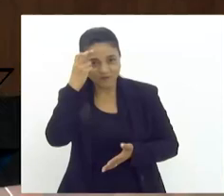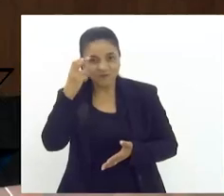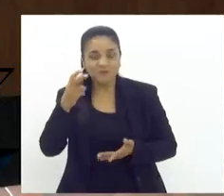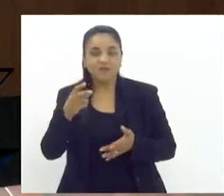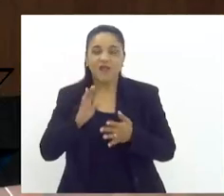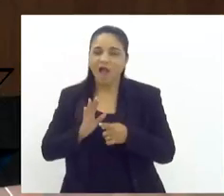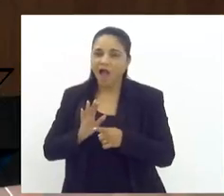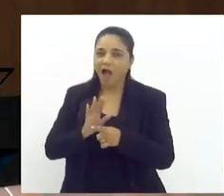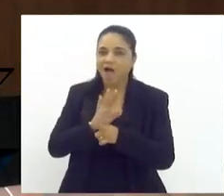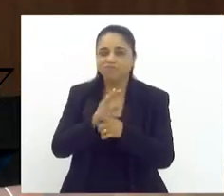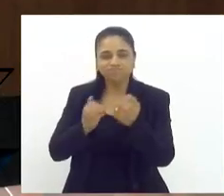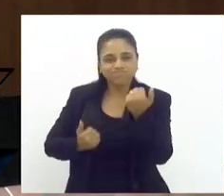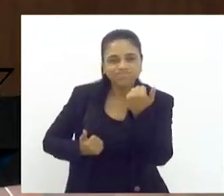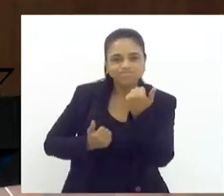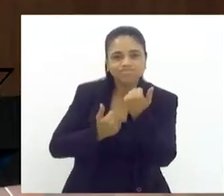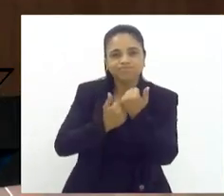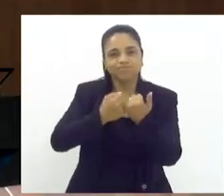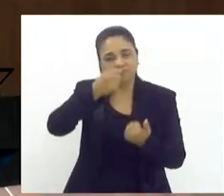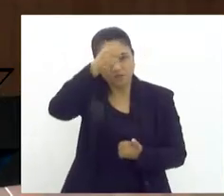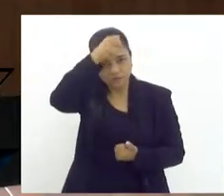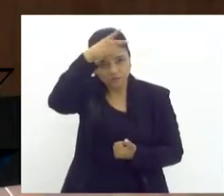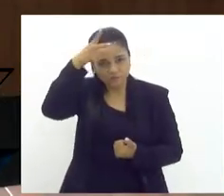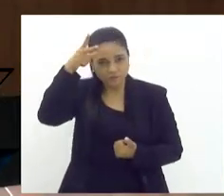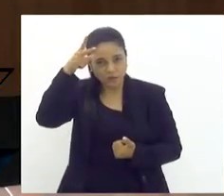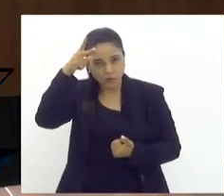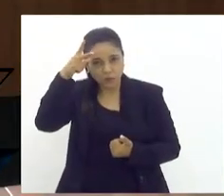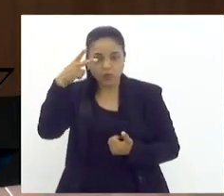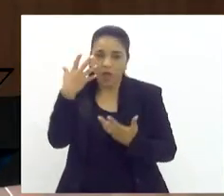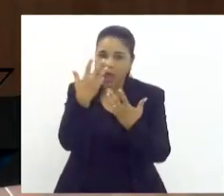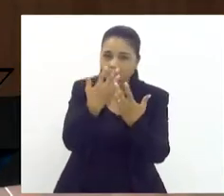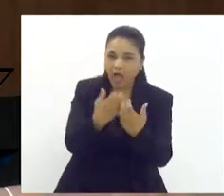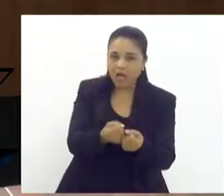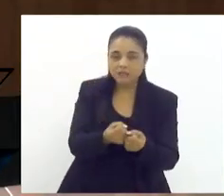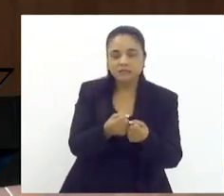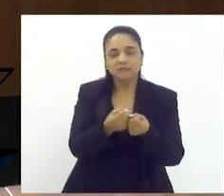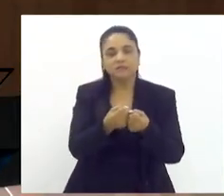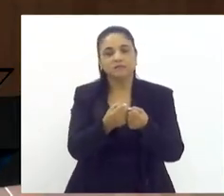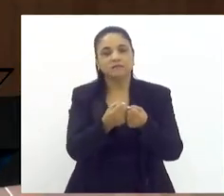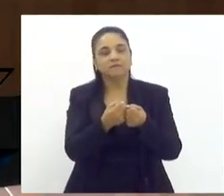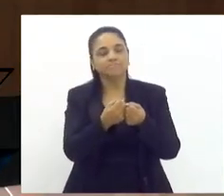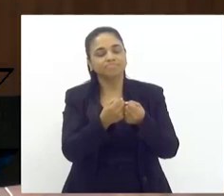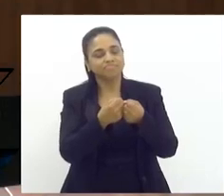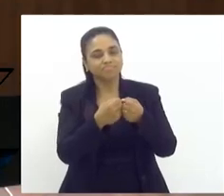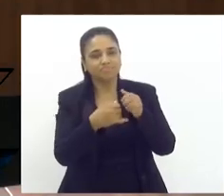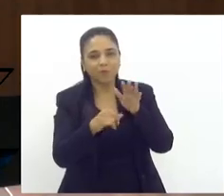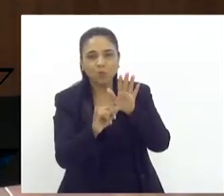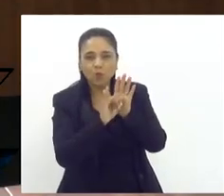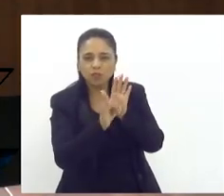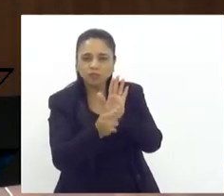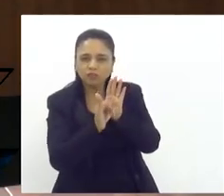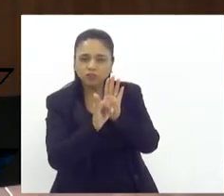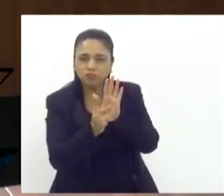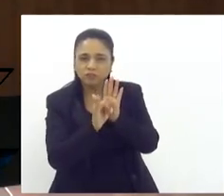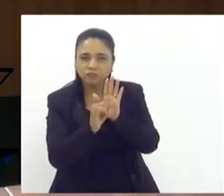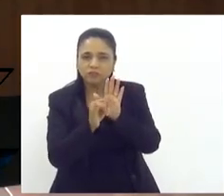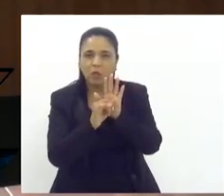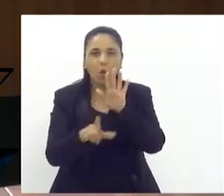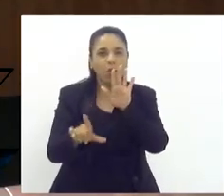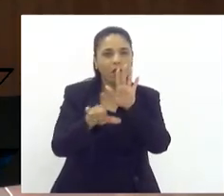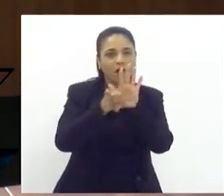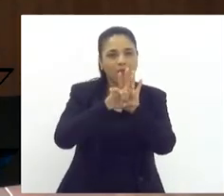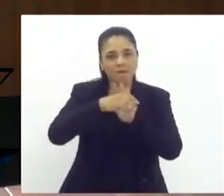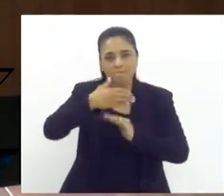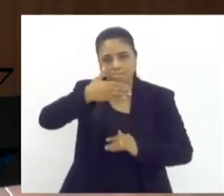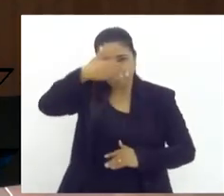ajudou as prefeituras a aderirem a Esse instrumento de fomento que é tão importante da Lei Paulo